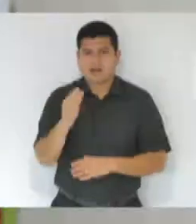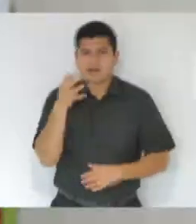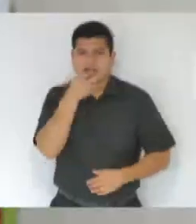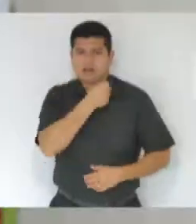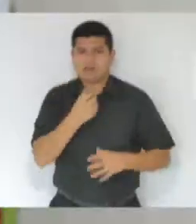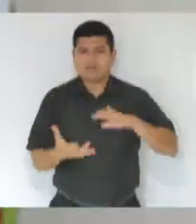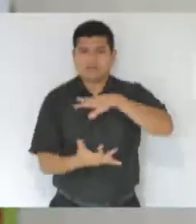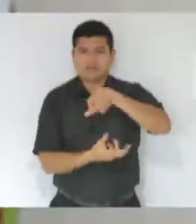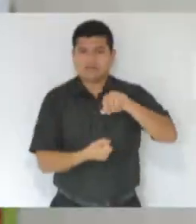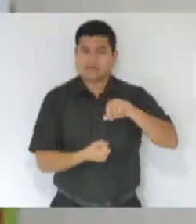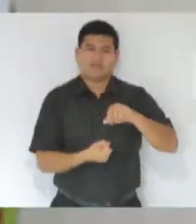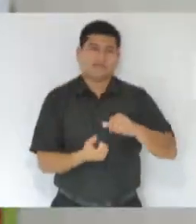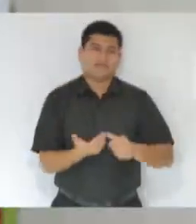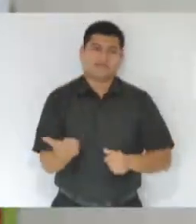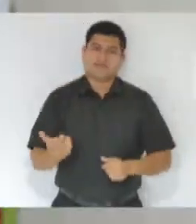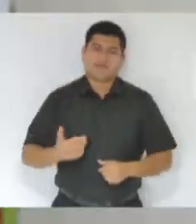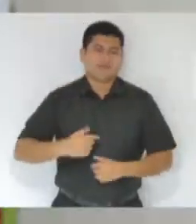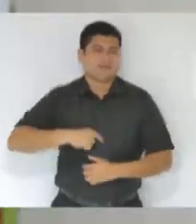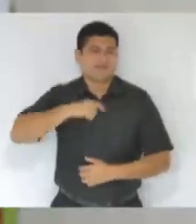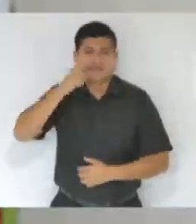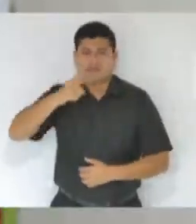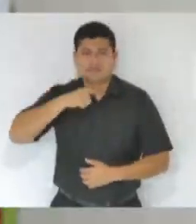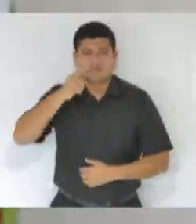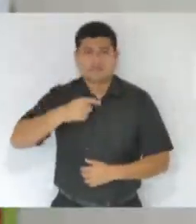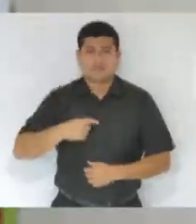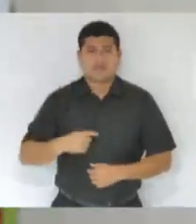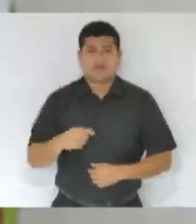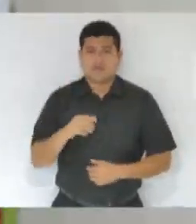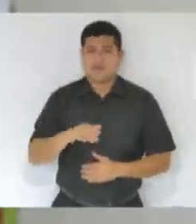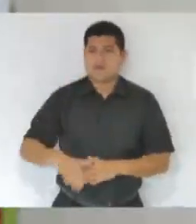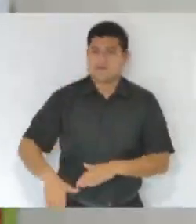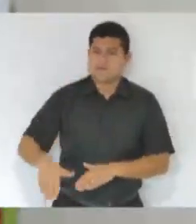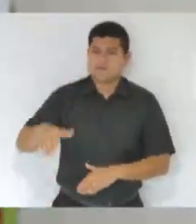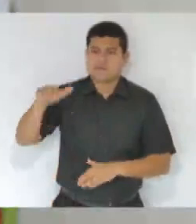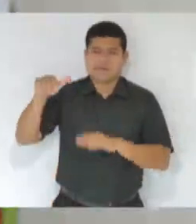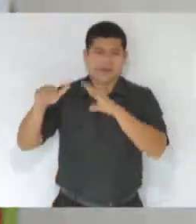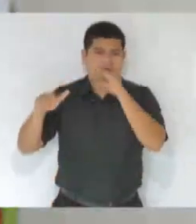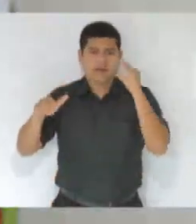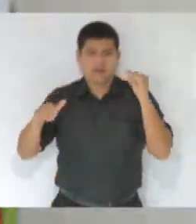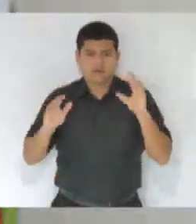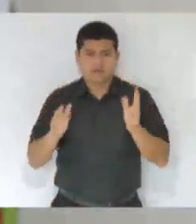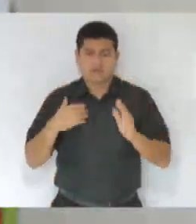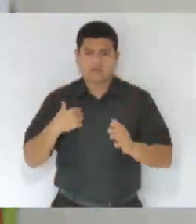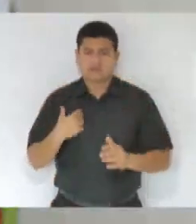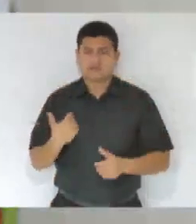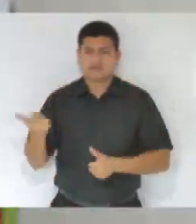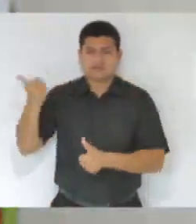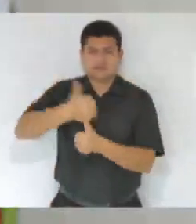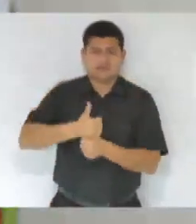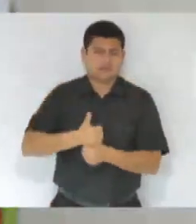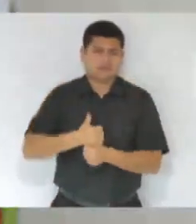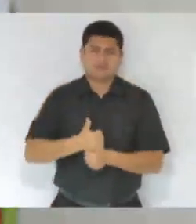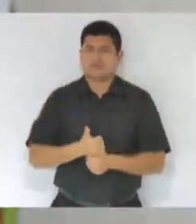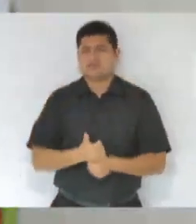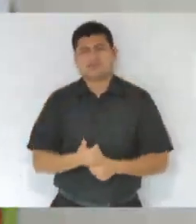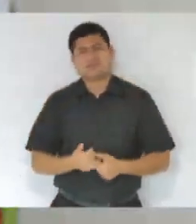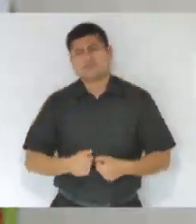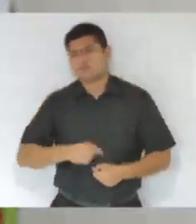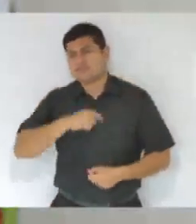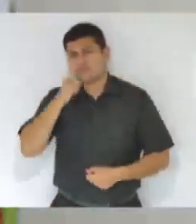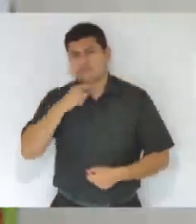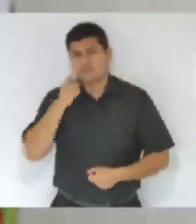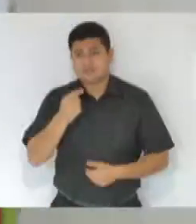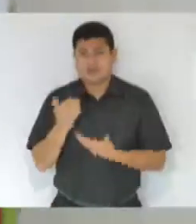para esperar que cresçamos e assumamos o controle. Isso foi a voz